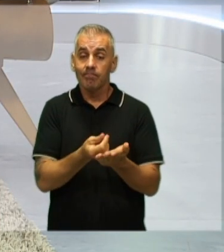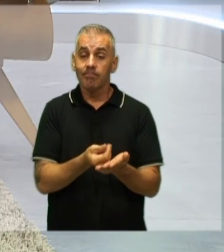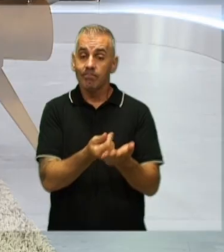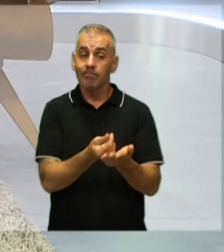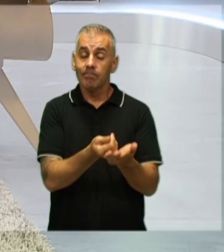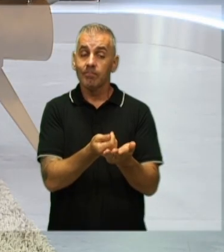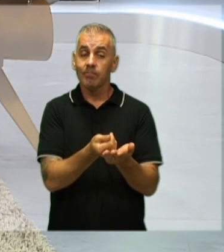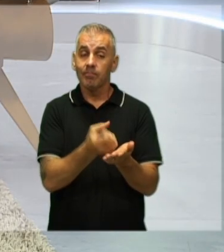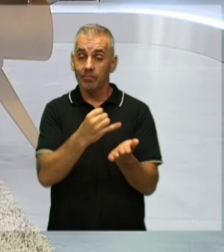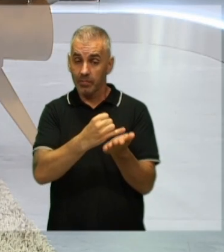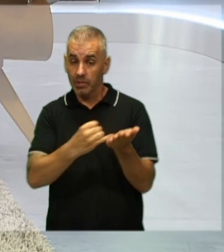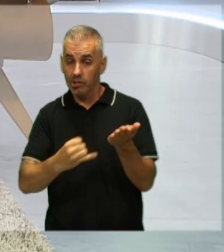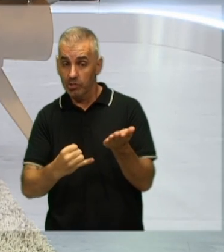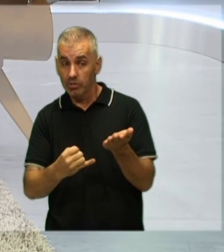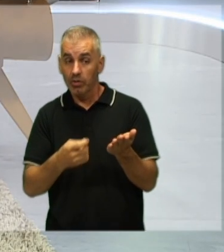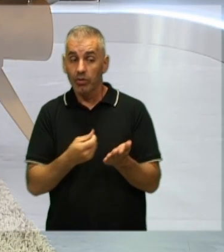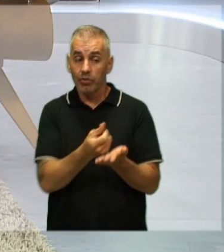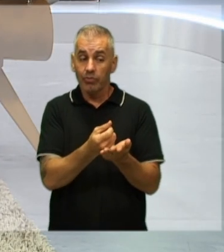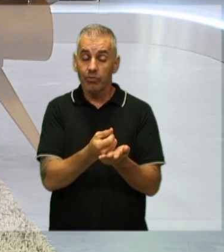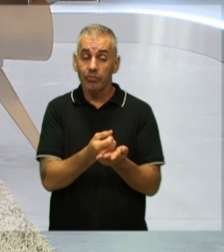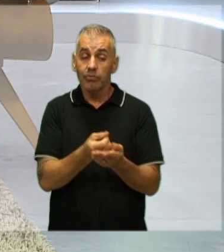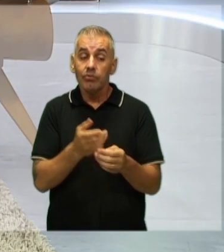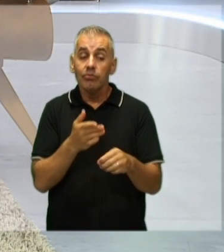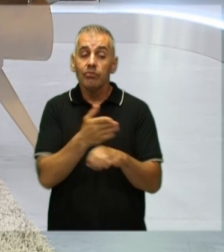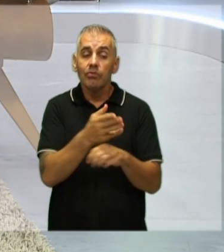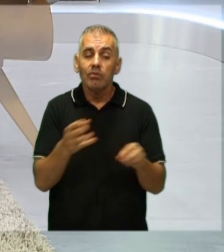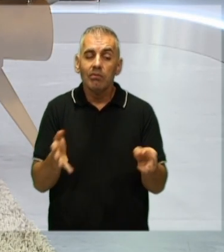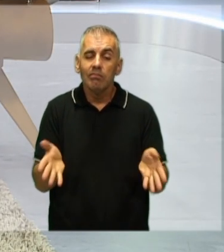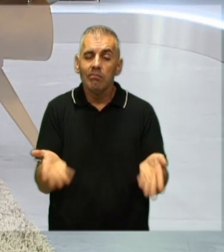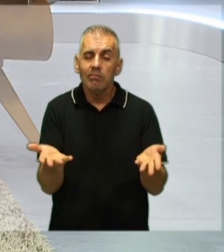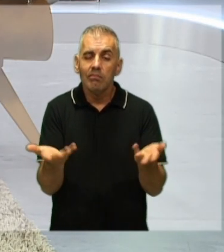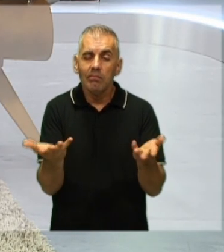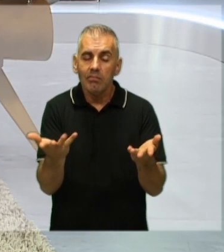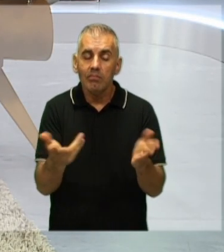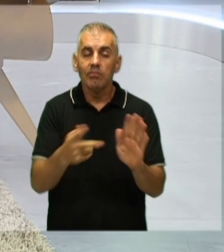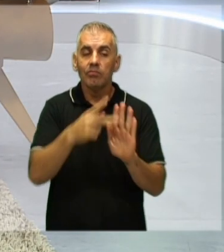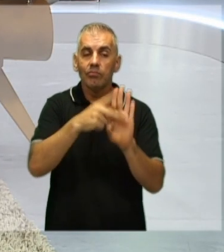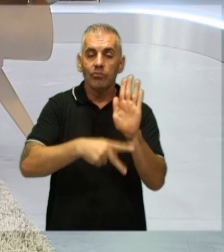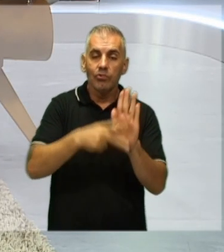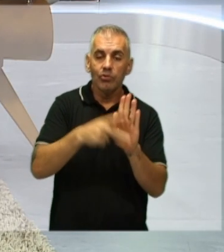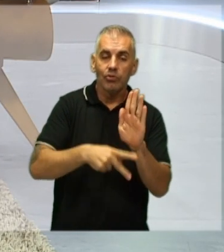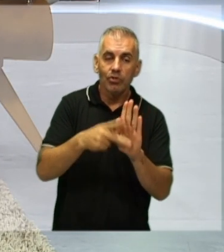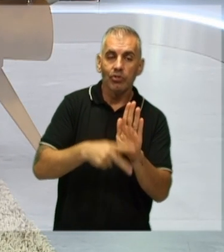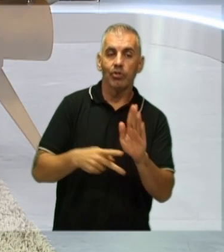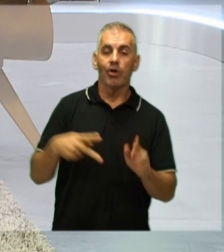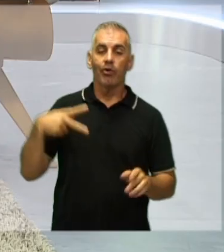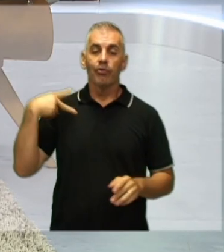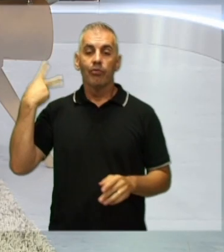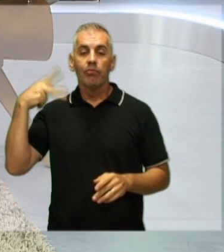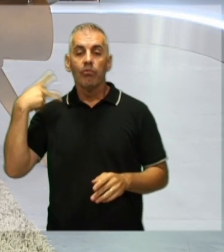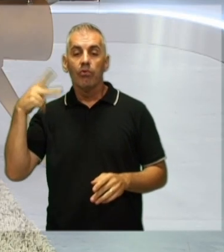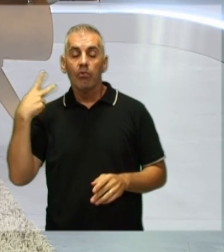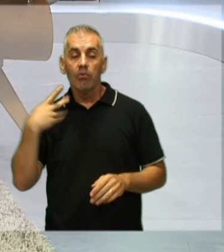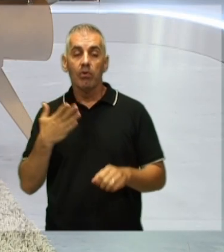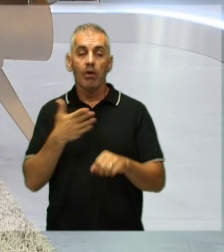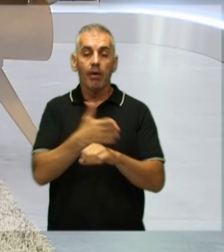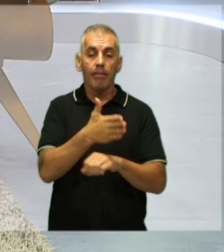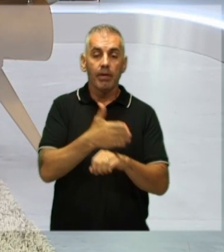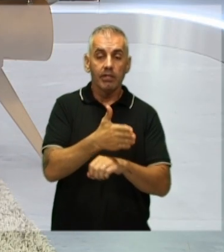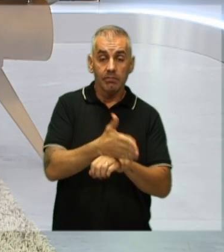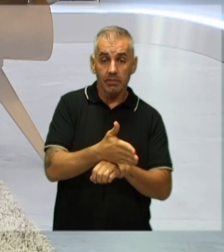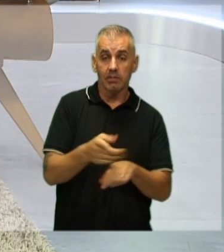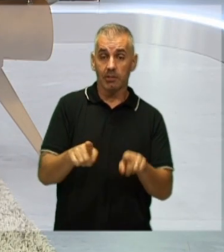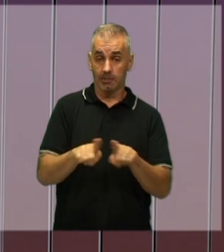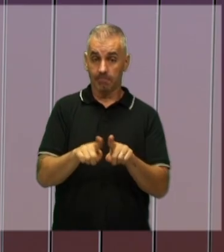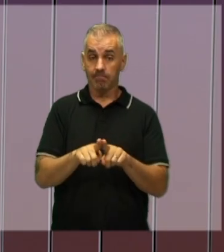Perfeito. E um incentivo também de preferência. Perfeito. Em alguns projetos públicos, alguma participação e concorrência pública.